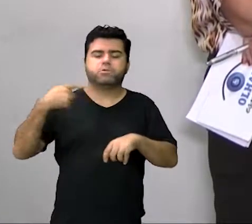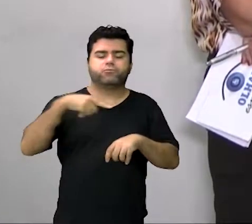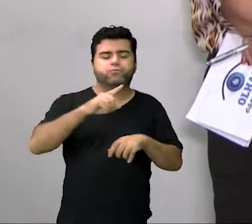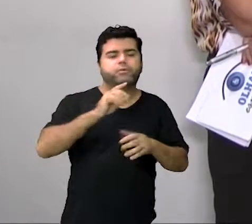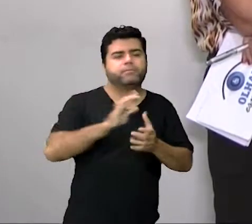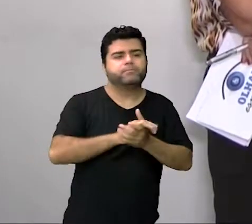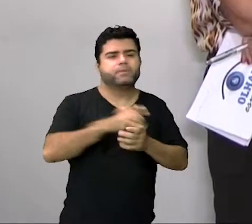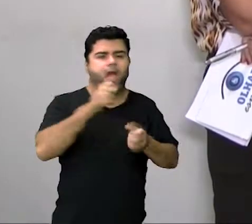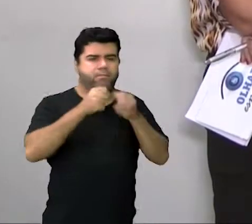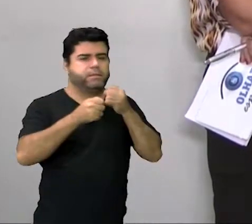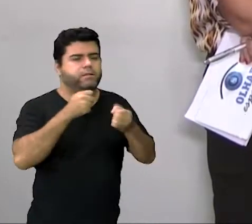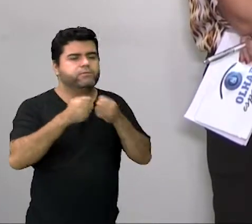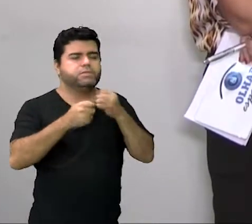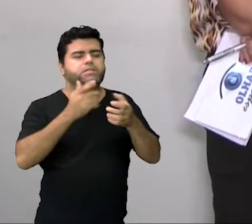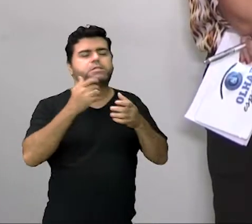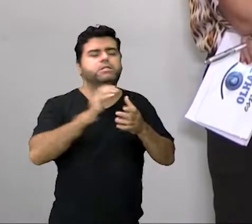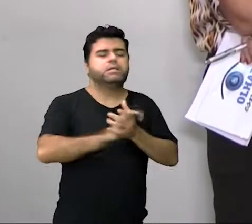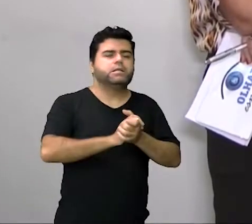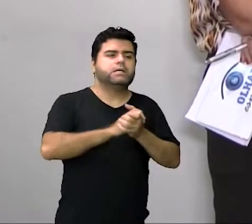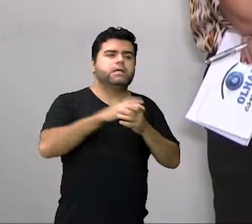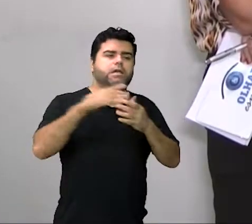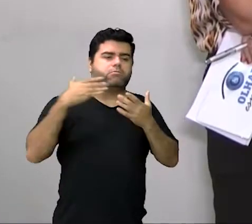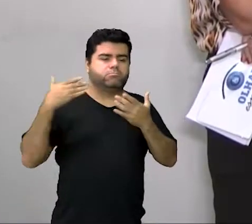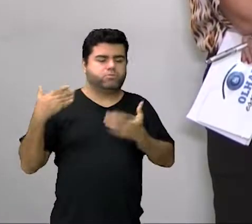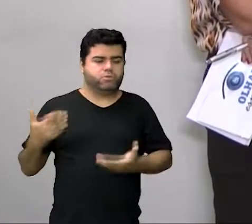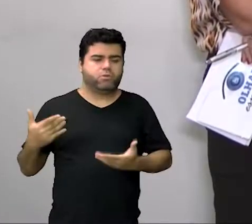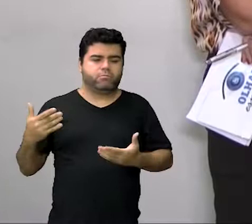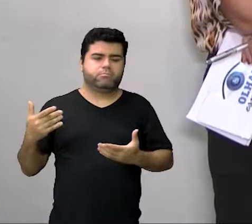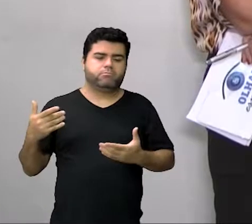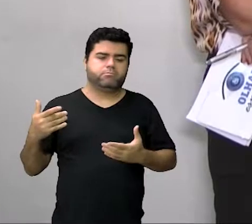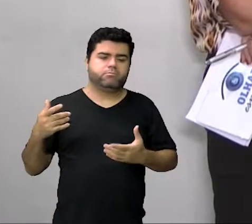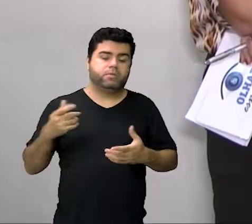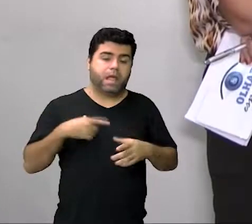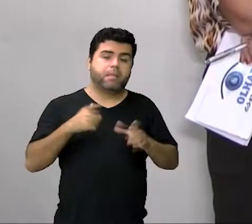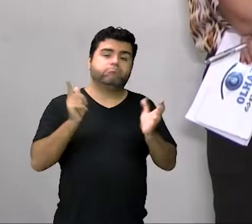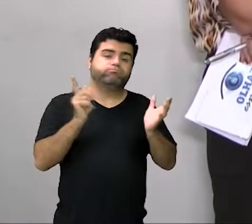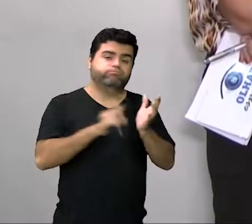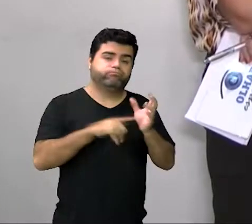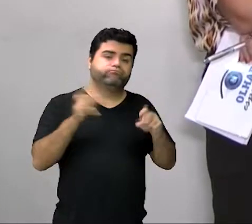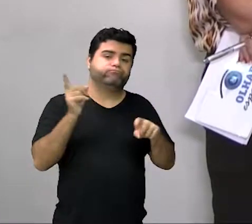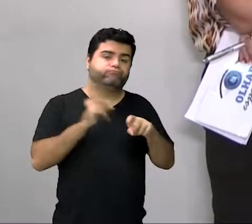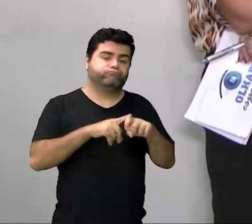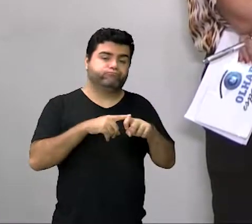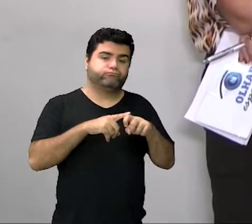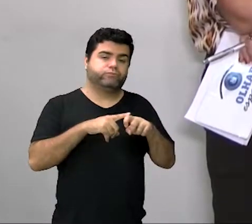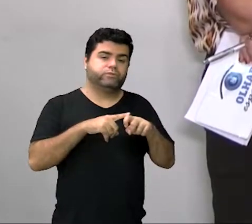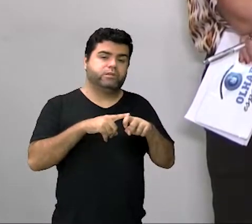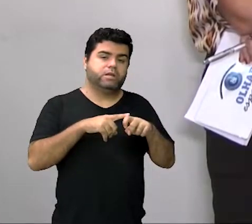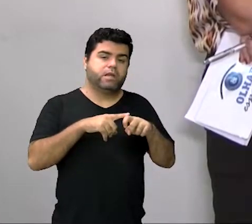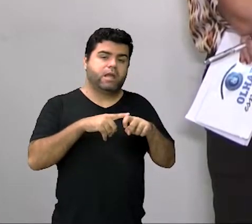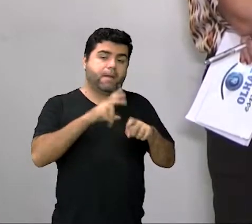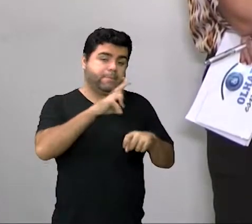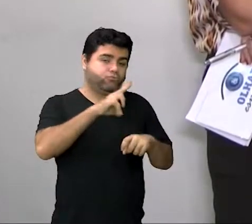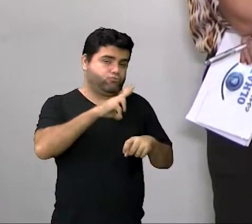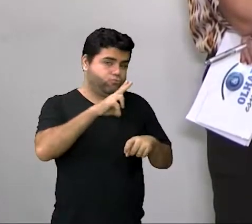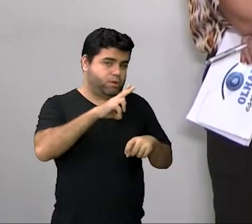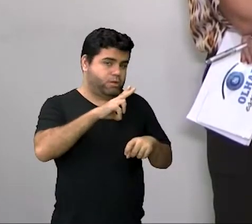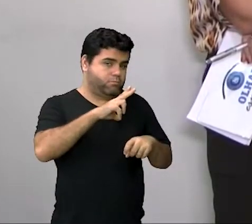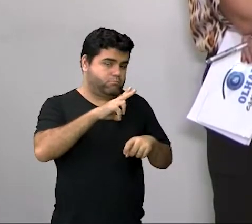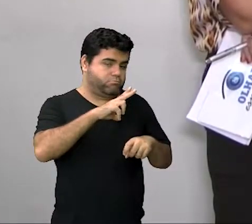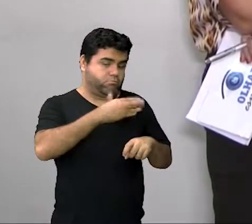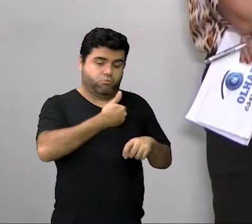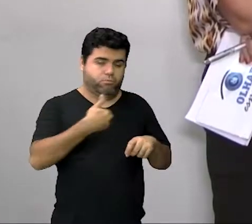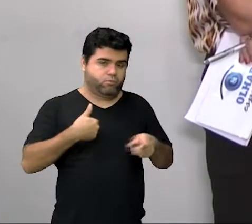uma entrevista. E aí eu falei, né, que ele tinha sido diagnosticado pela rede particular, não foi pública,